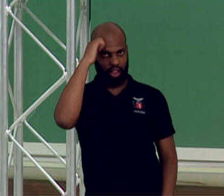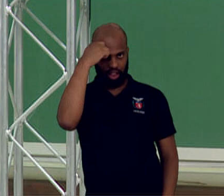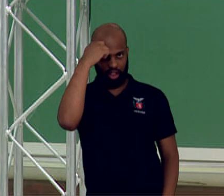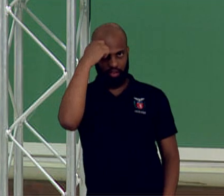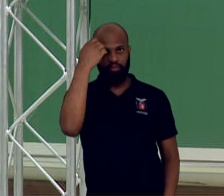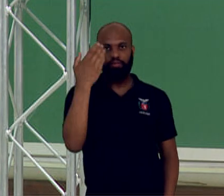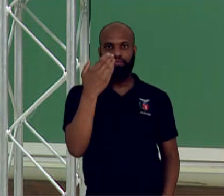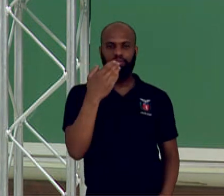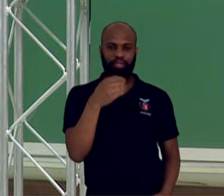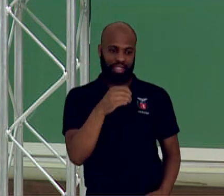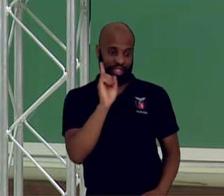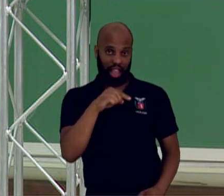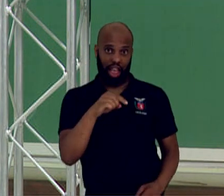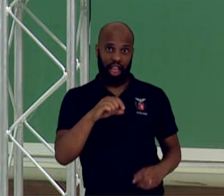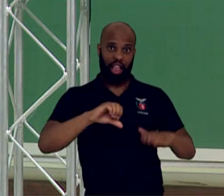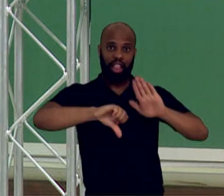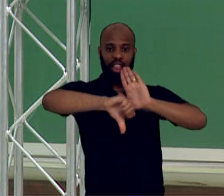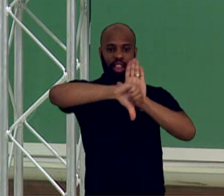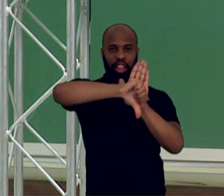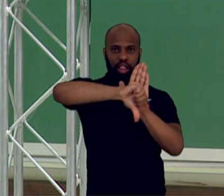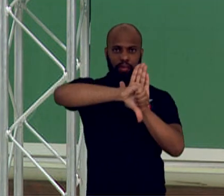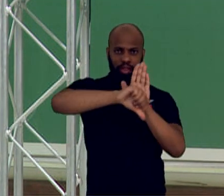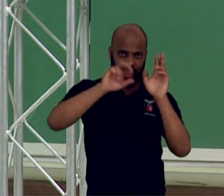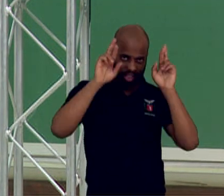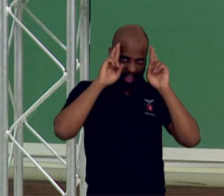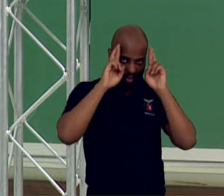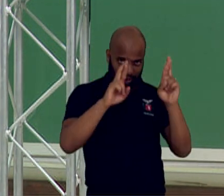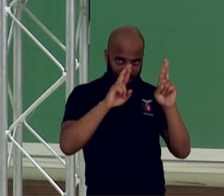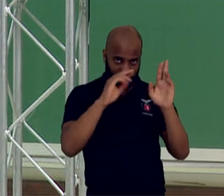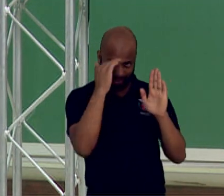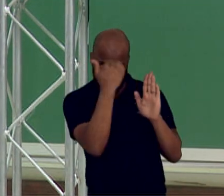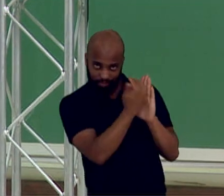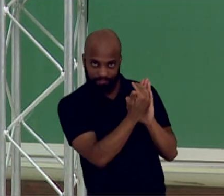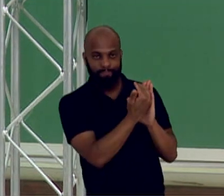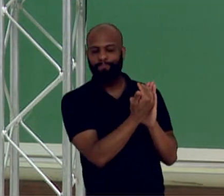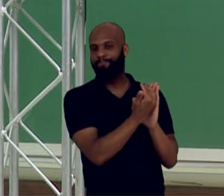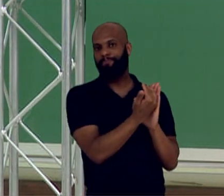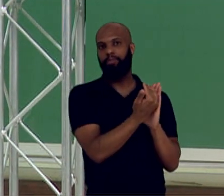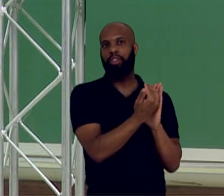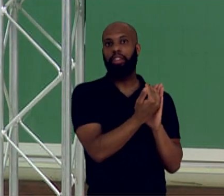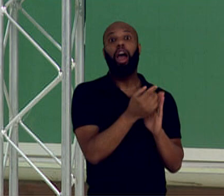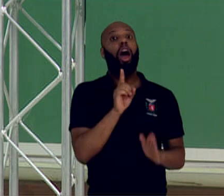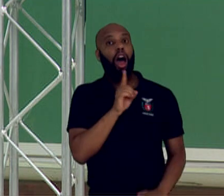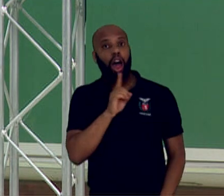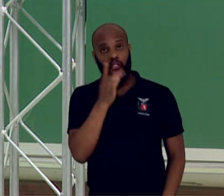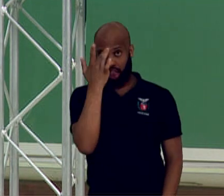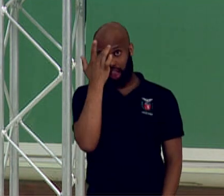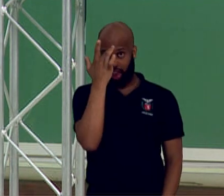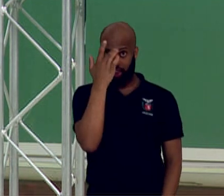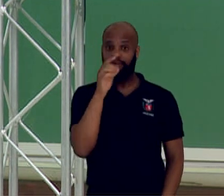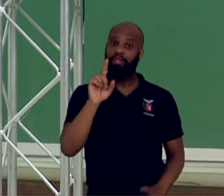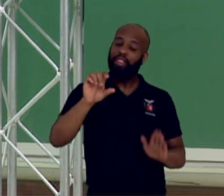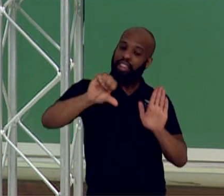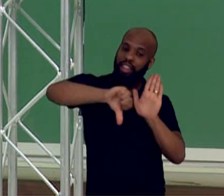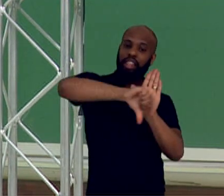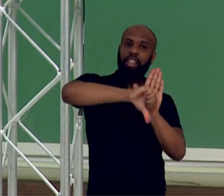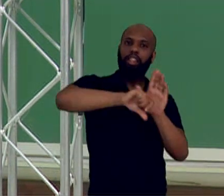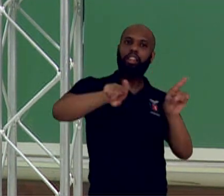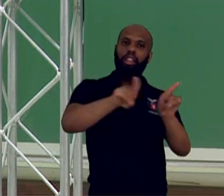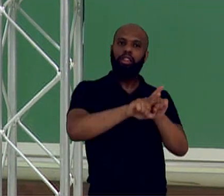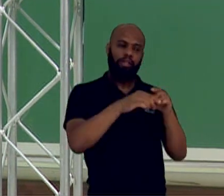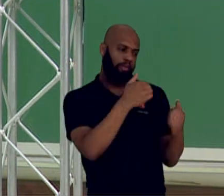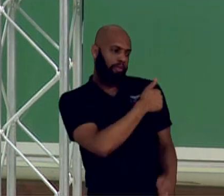crime, eles são respeitados? Mesma questão está na Índia. É crime você ter preconceito contra os